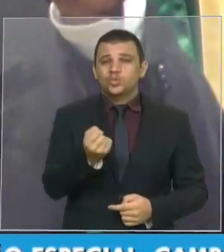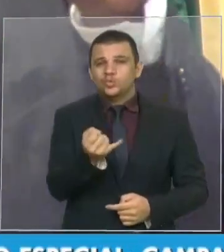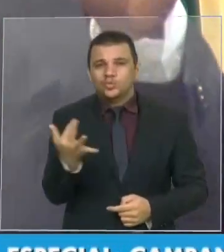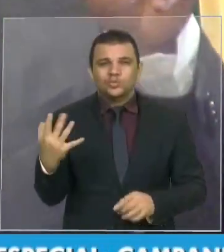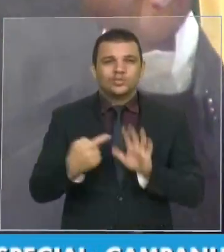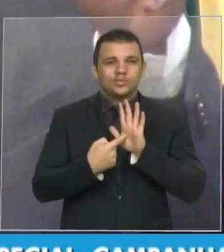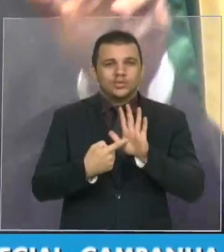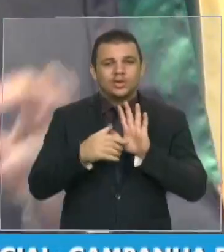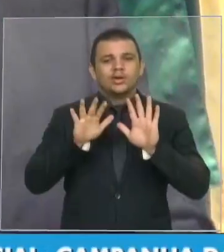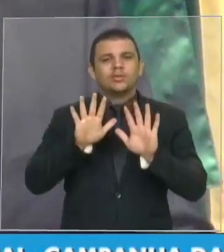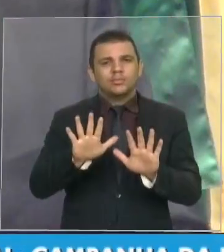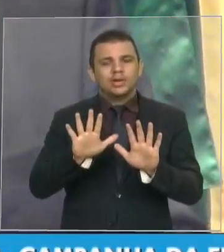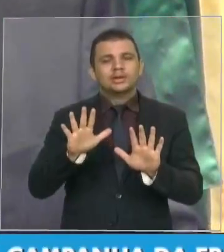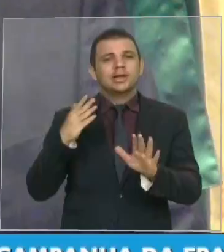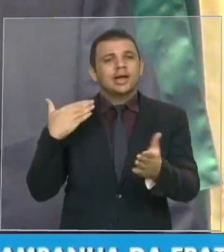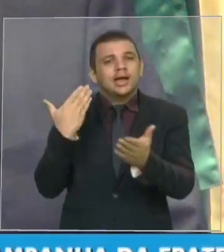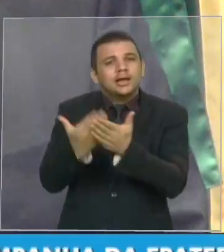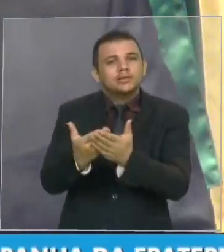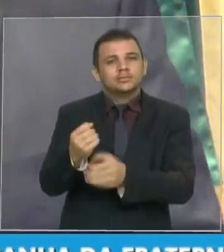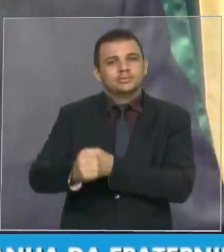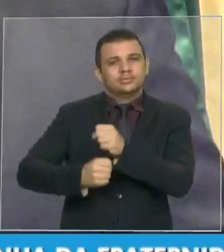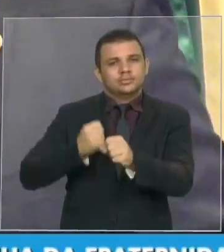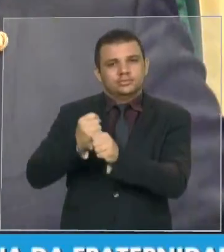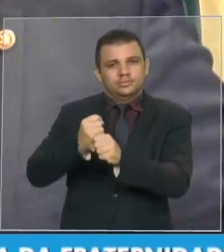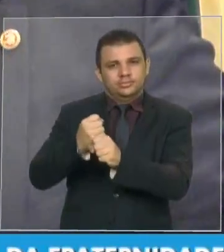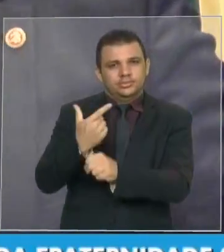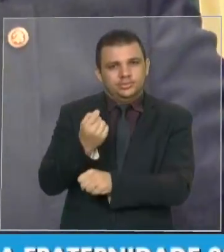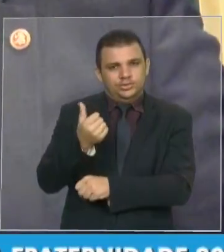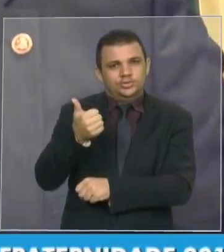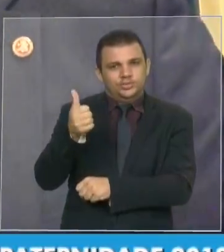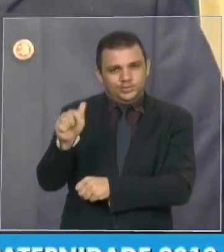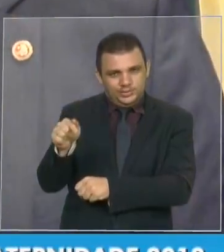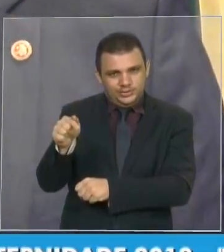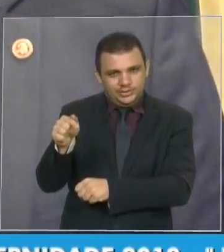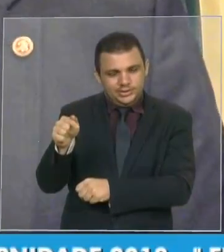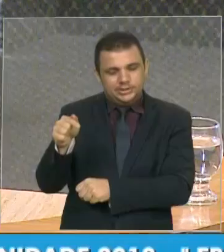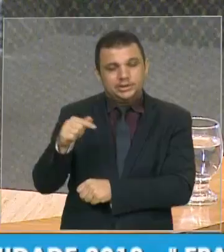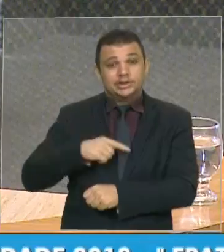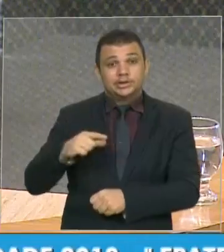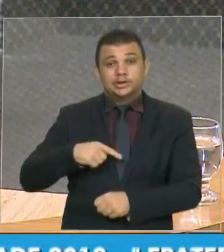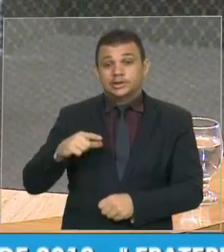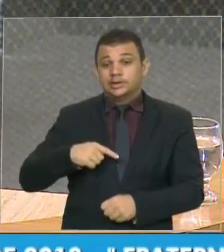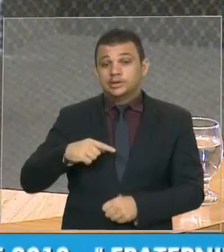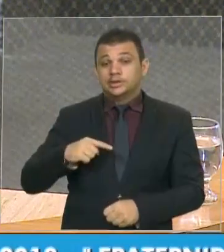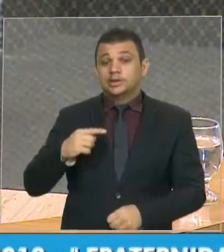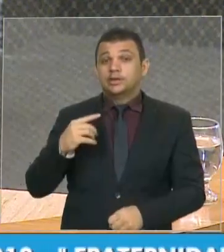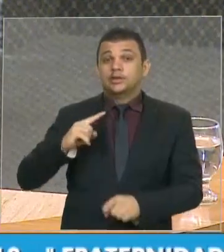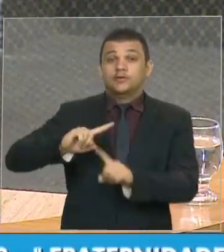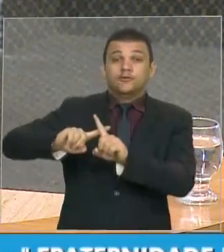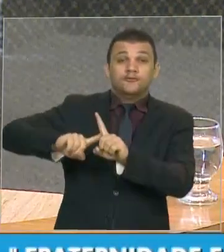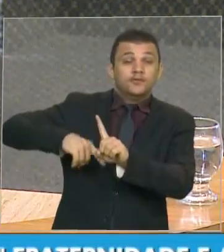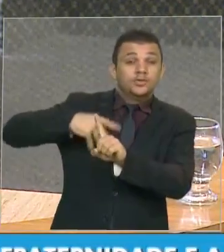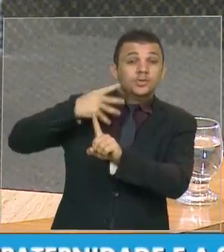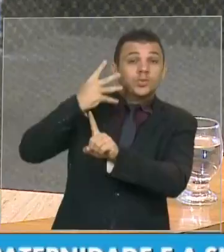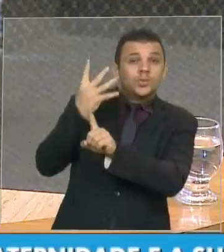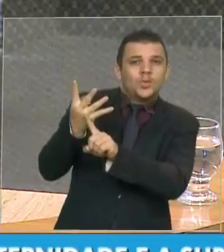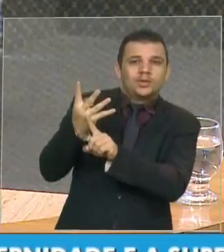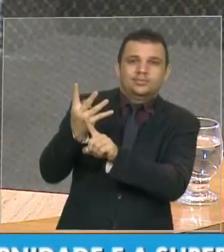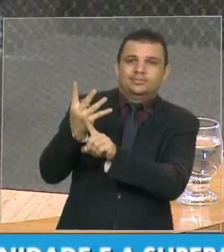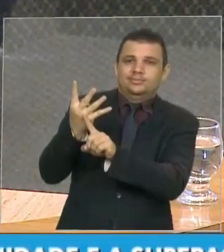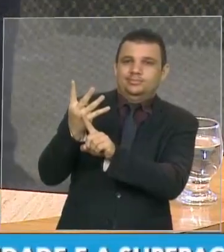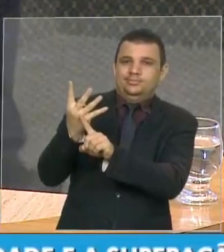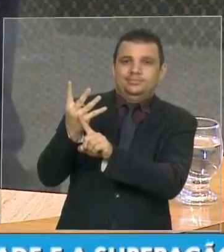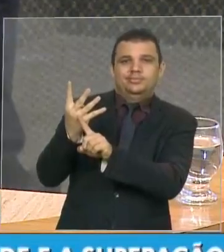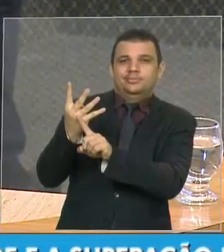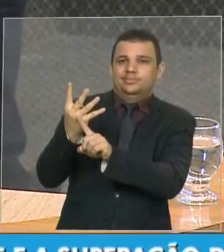estamos, até 2017, 4 vezes acima dos índices de suportabilidade de crimes, 4 vezes mais.